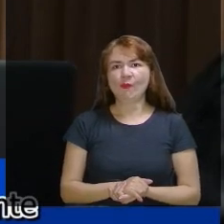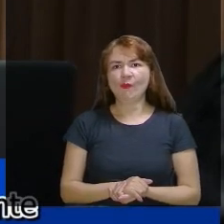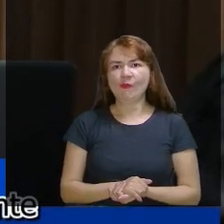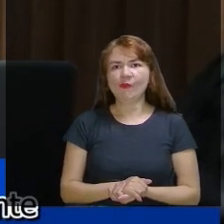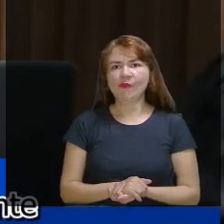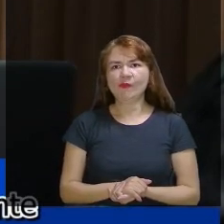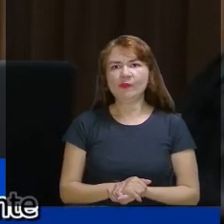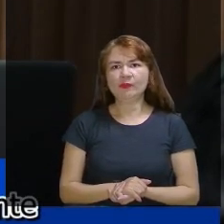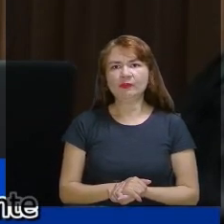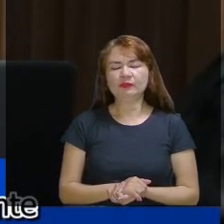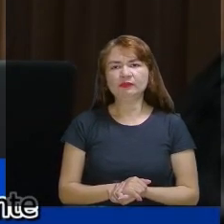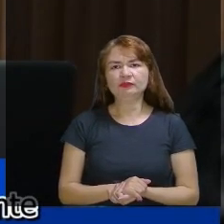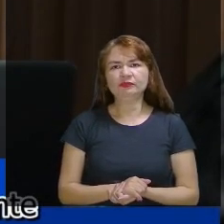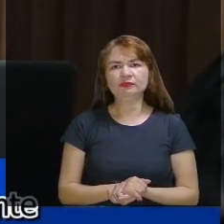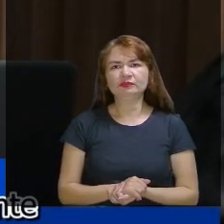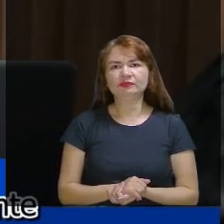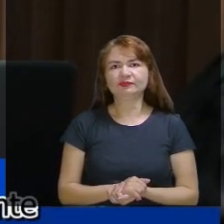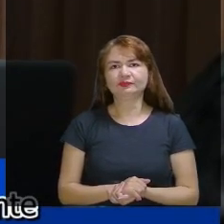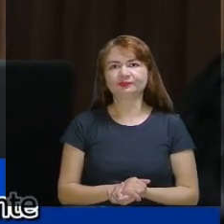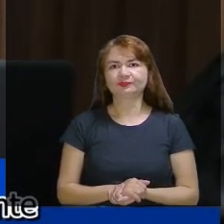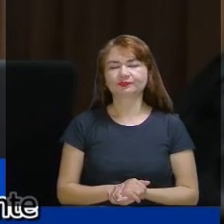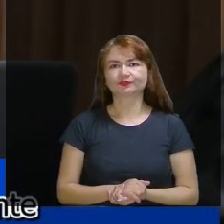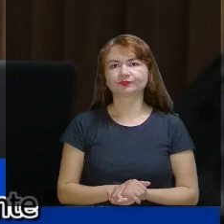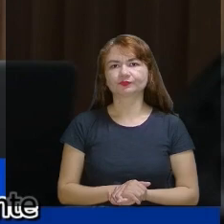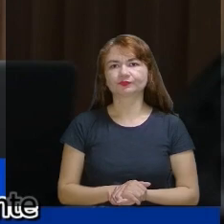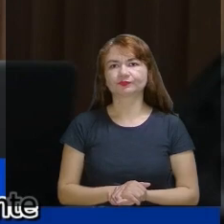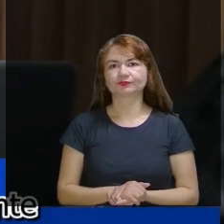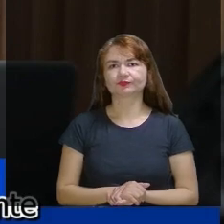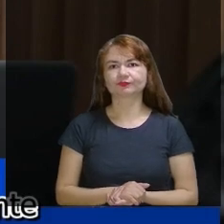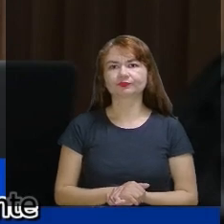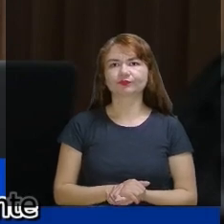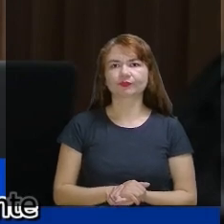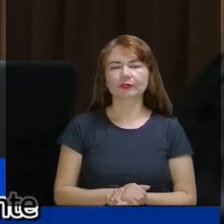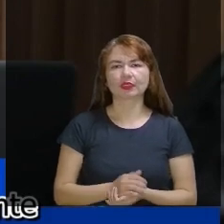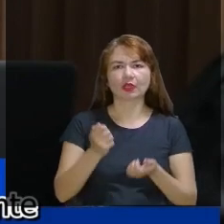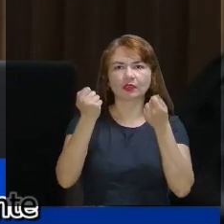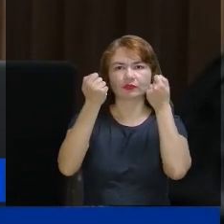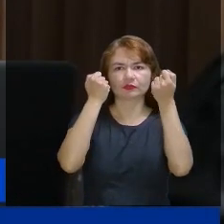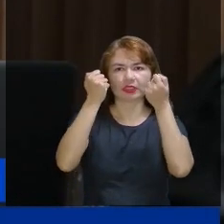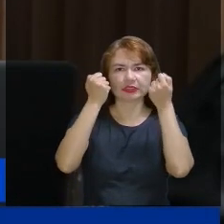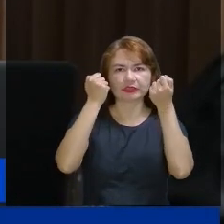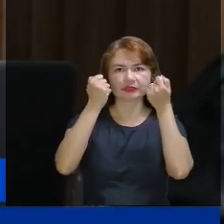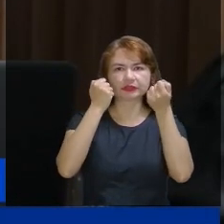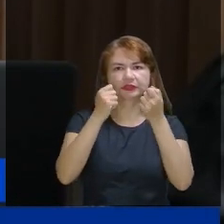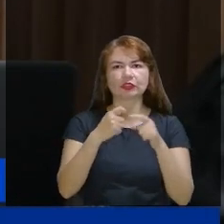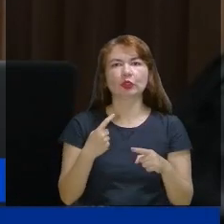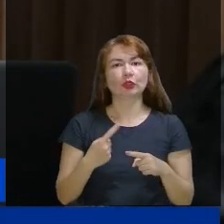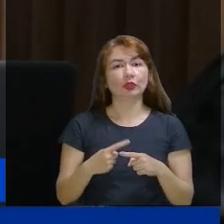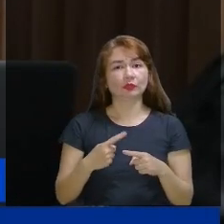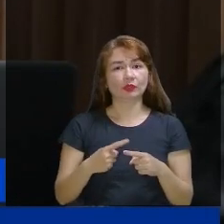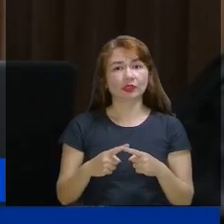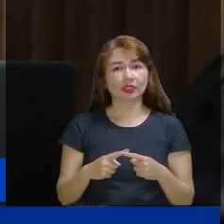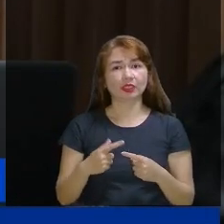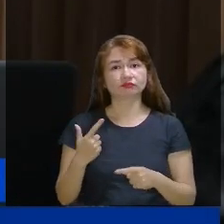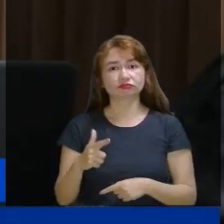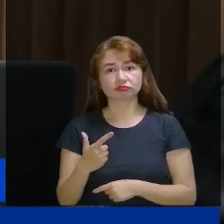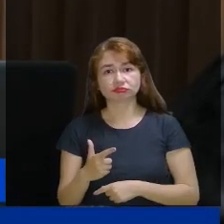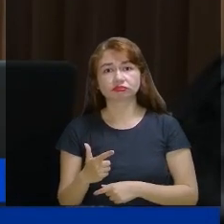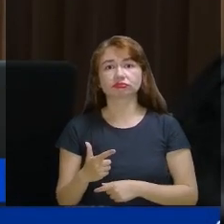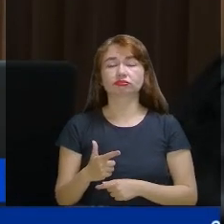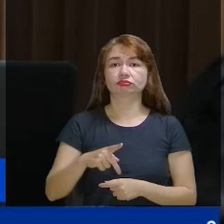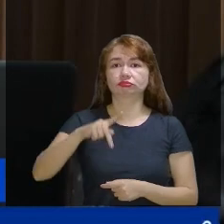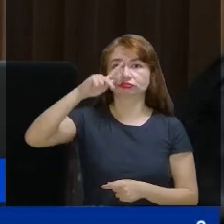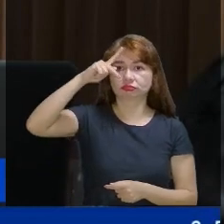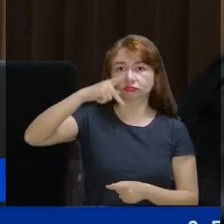fazer essas aferições, para, eventualmente, né, ver se não tem algum caso de alguém que se